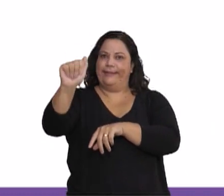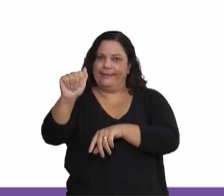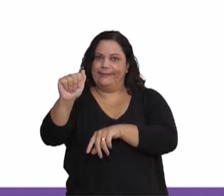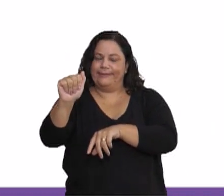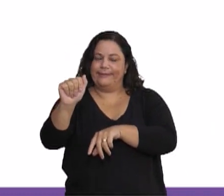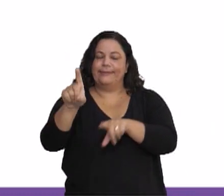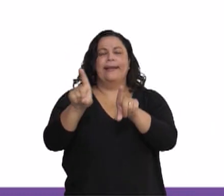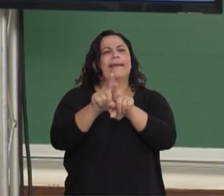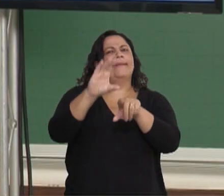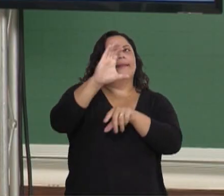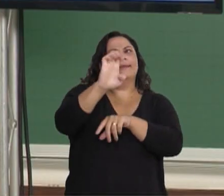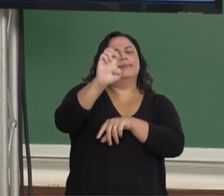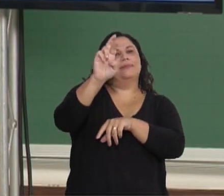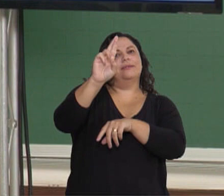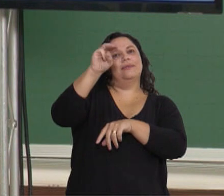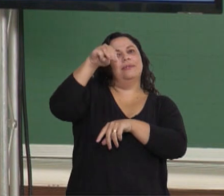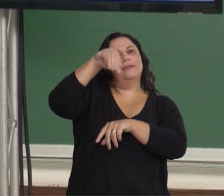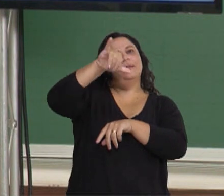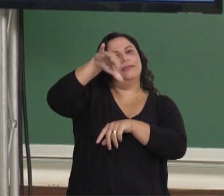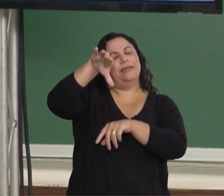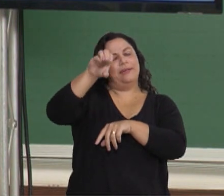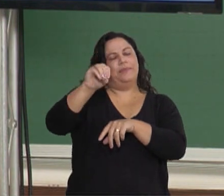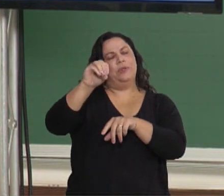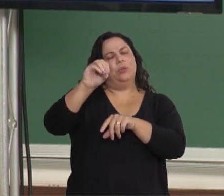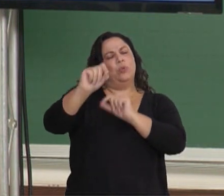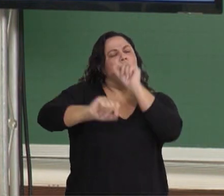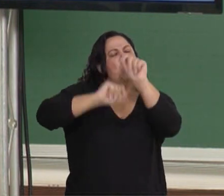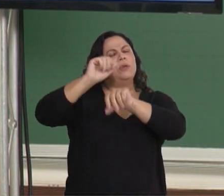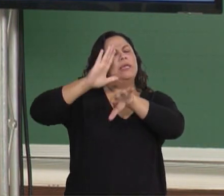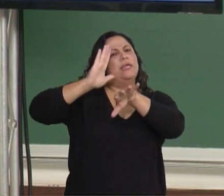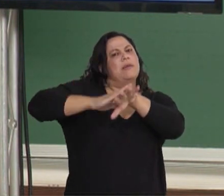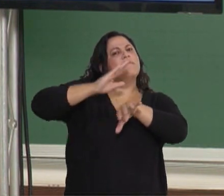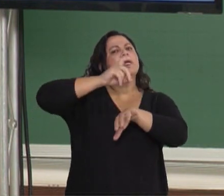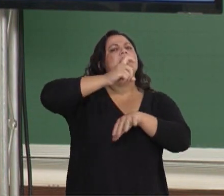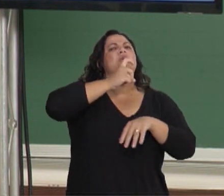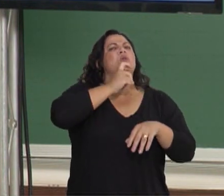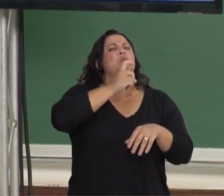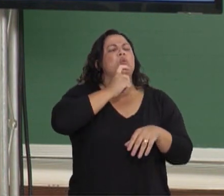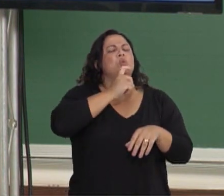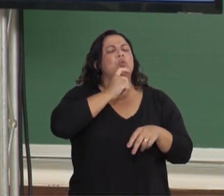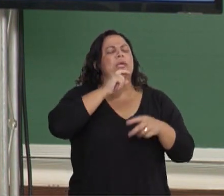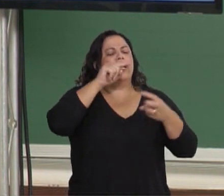Então, vamos então ali as nossas opções, daí dá um tempinho para vocês estarem copiando ali.